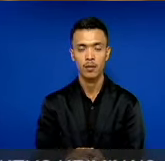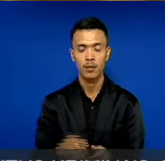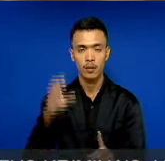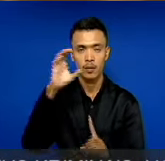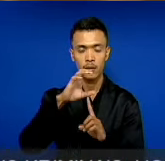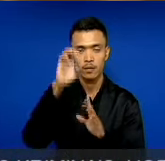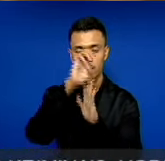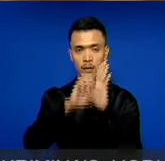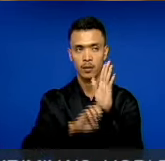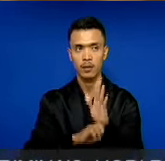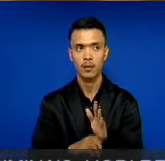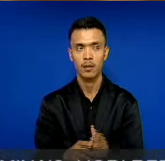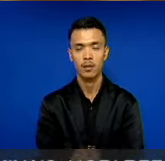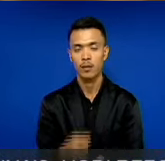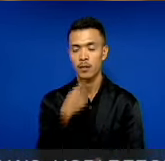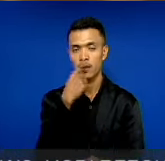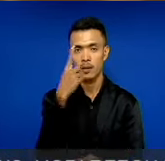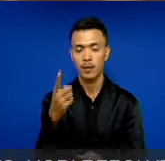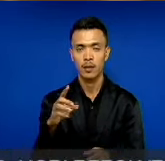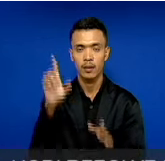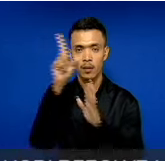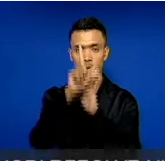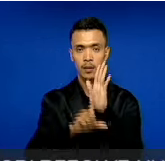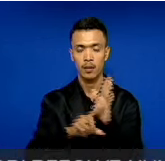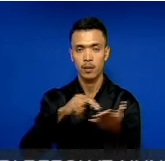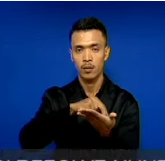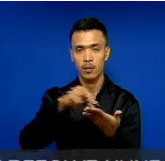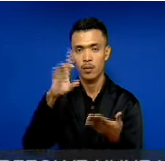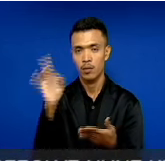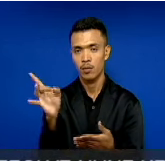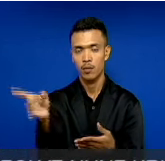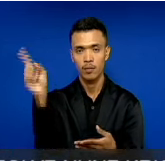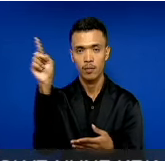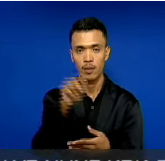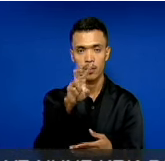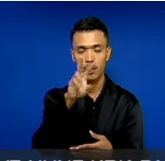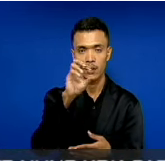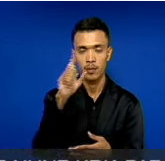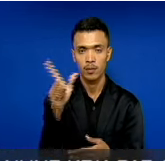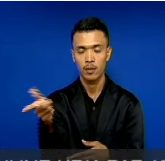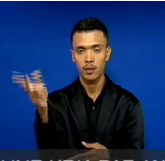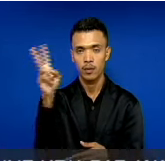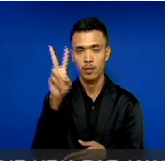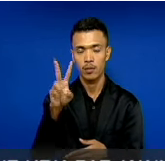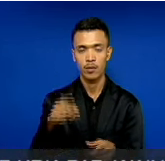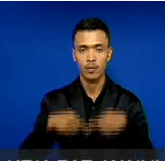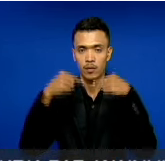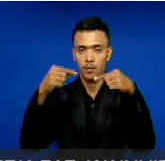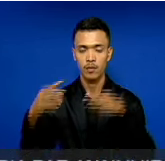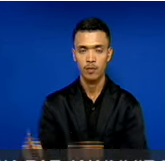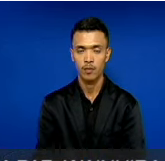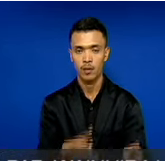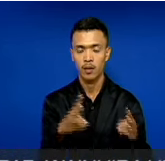Inspetor-Geral Estado Francisco de Carvalho informa, decreto-lei número 1 para Rihunrua Ruanolo Resenrua for dalang